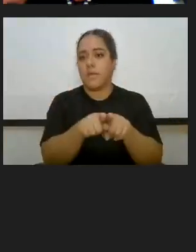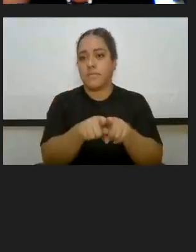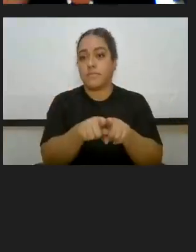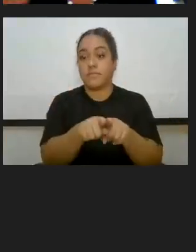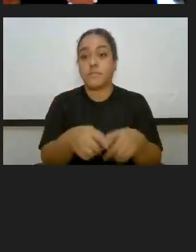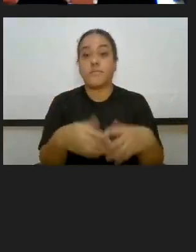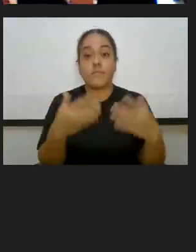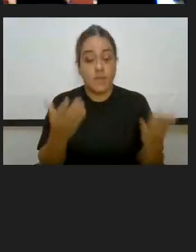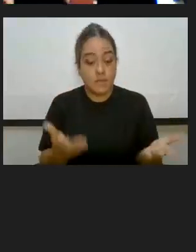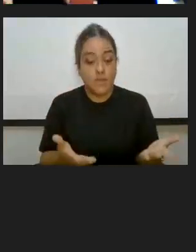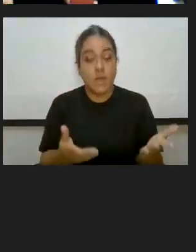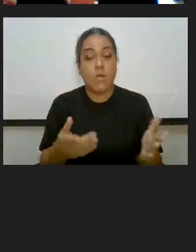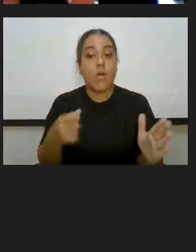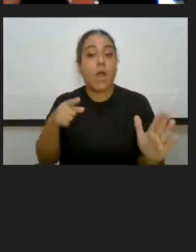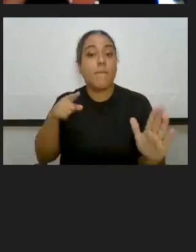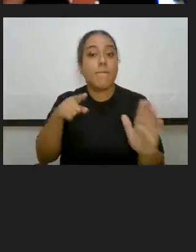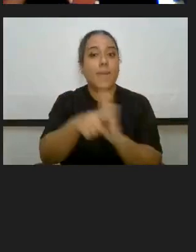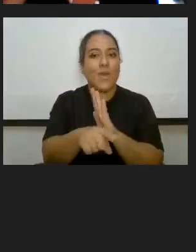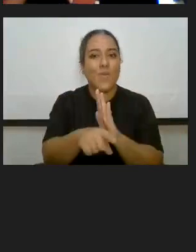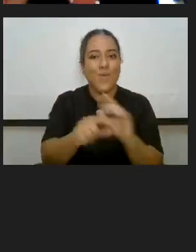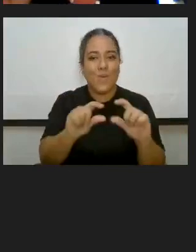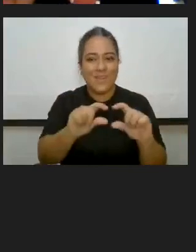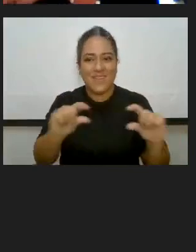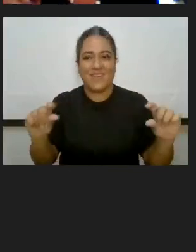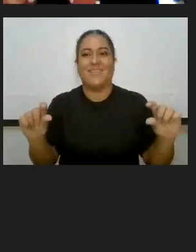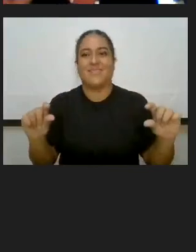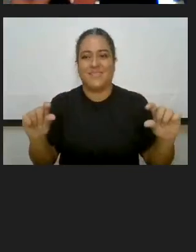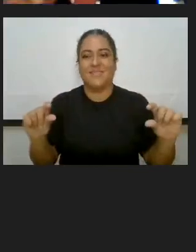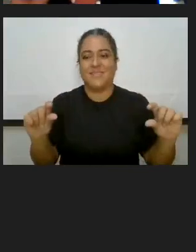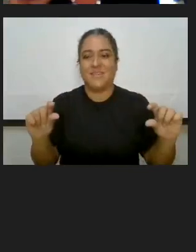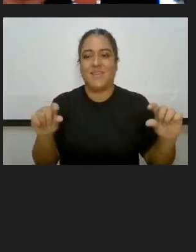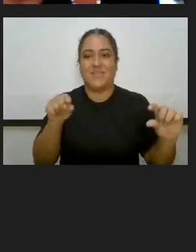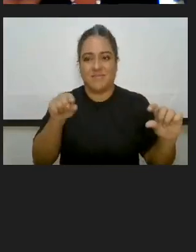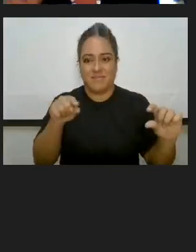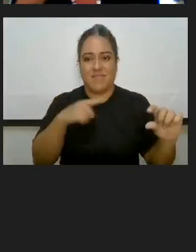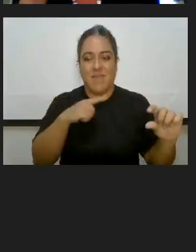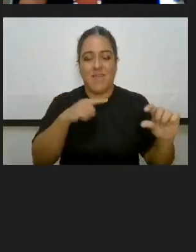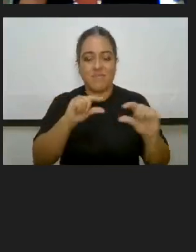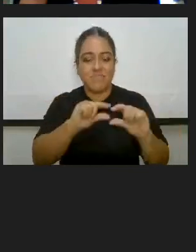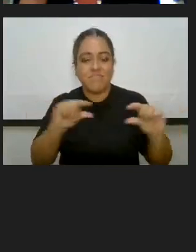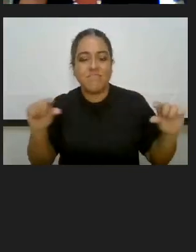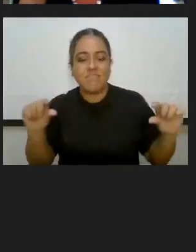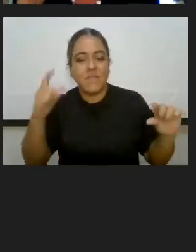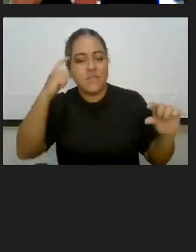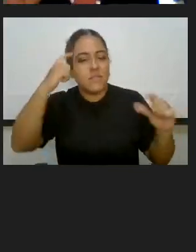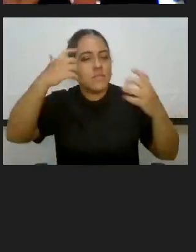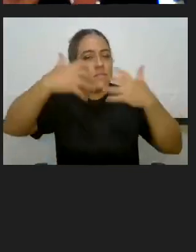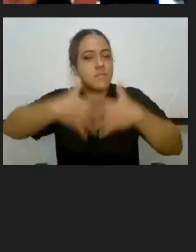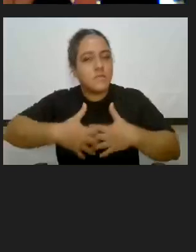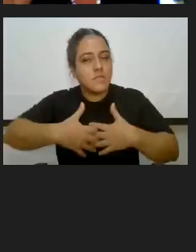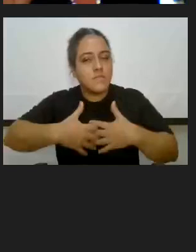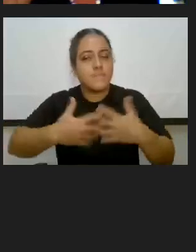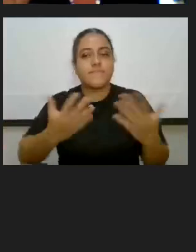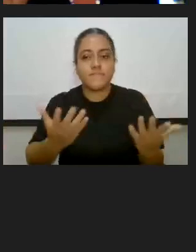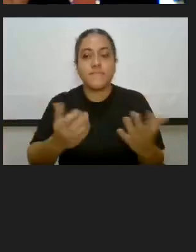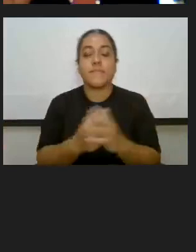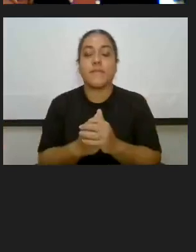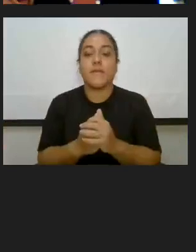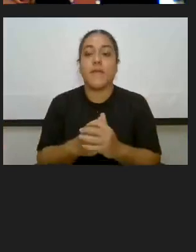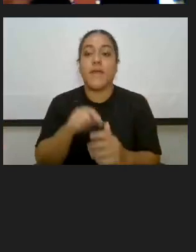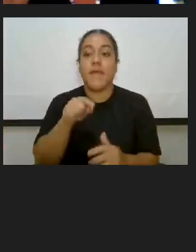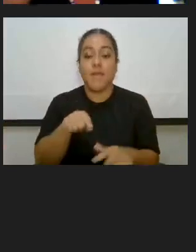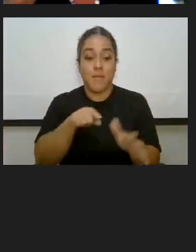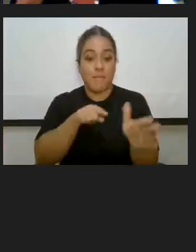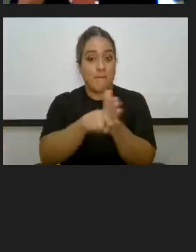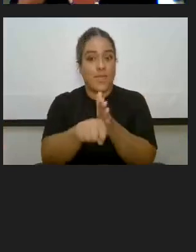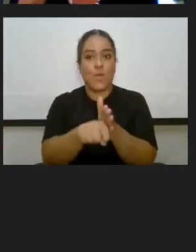esta pergunta, gente, que a gente fecha nos nossos princípios norteadores, é uma pergunta